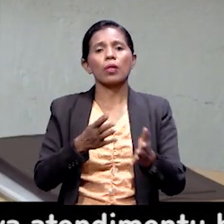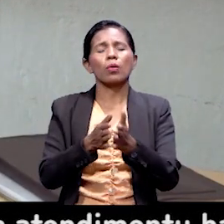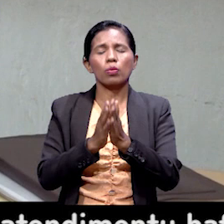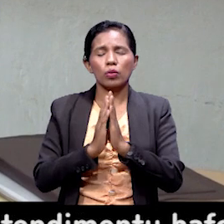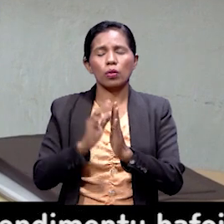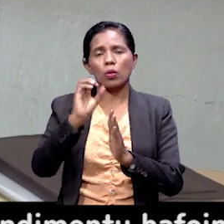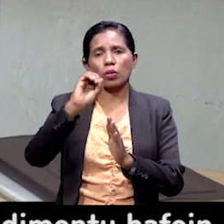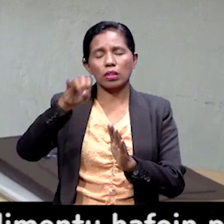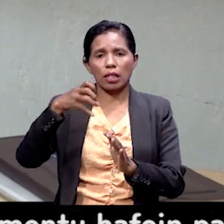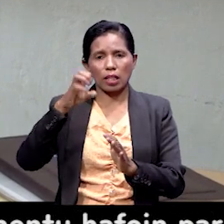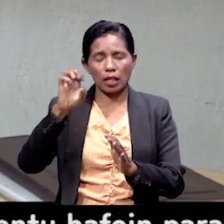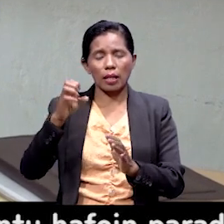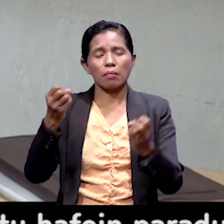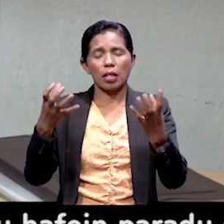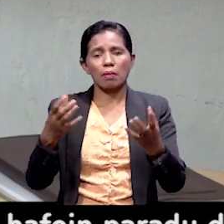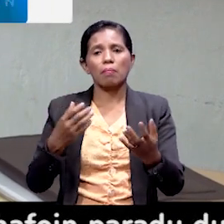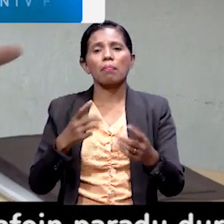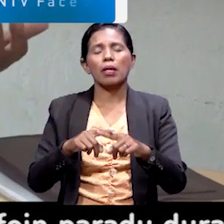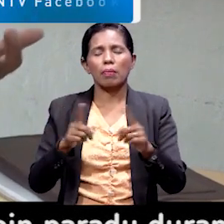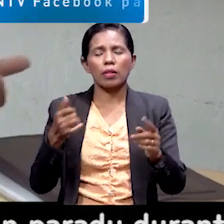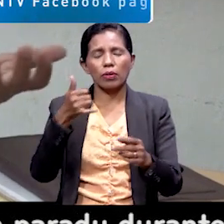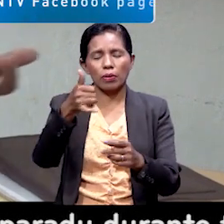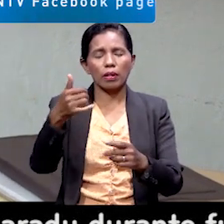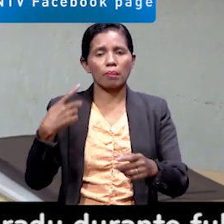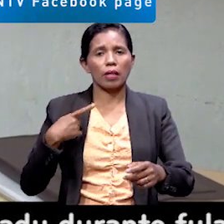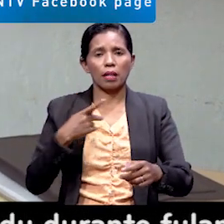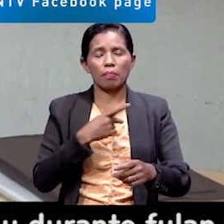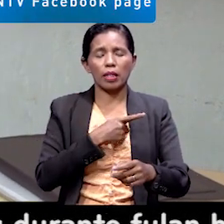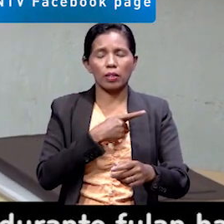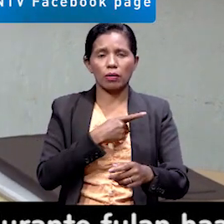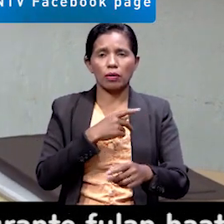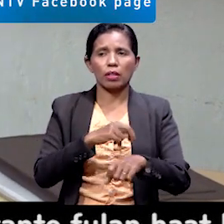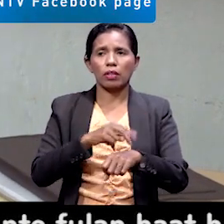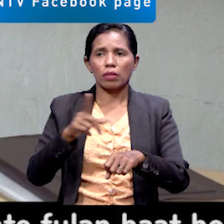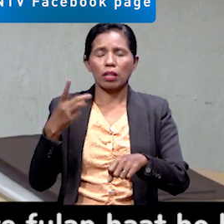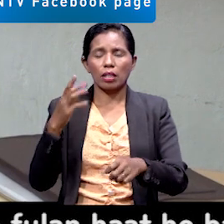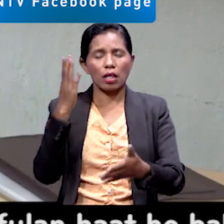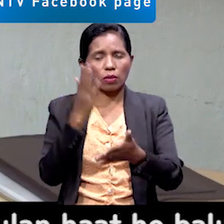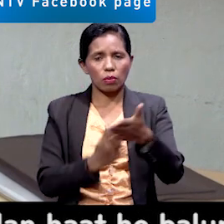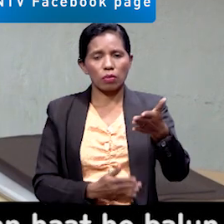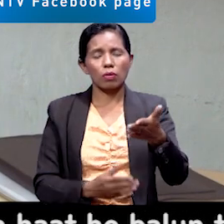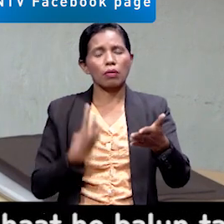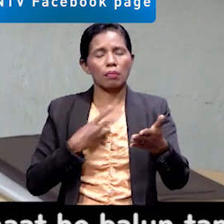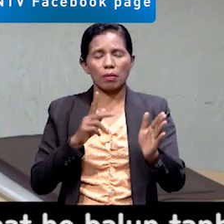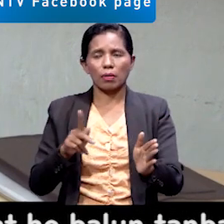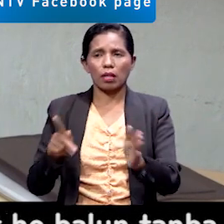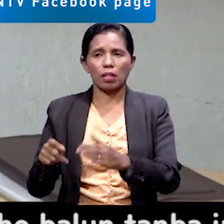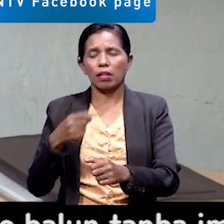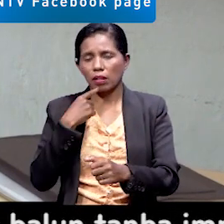ne be barak ne be to ia parlamentu dalu ma parlamentu ku ahutu ami ne planu sirane horazau